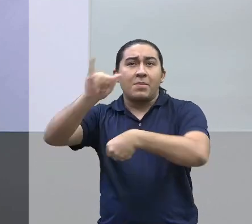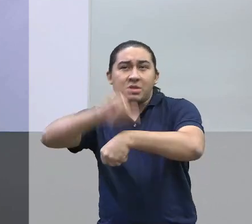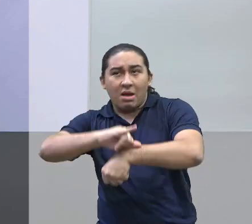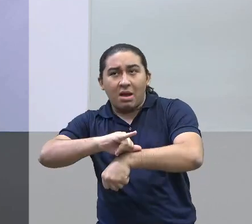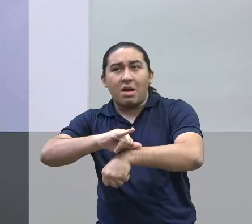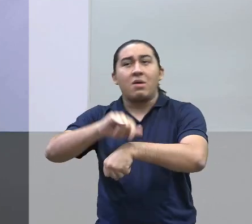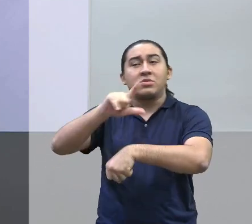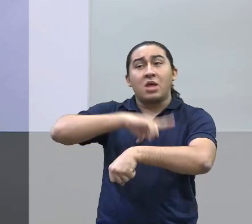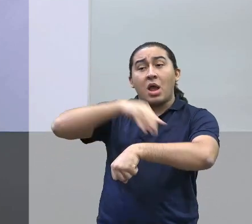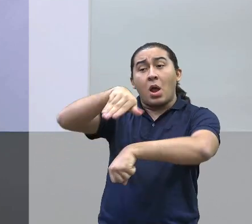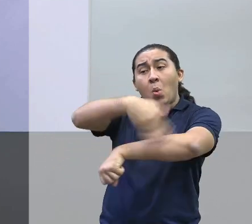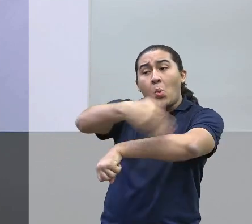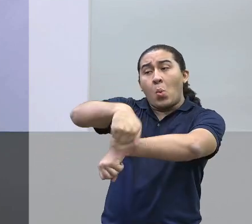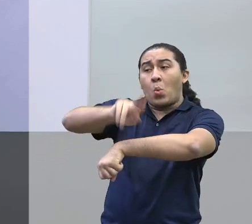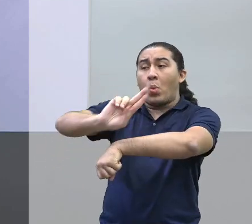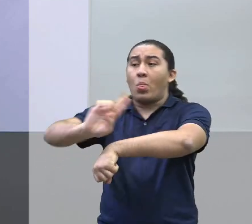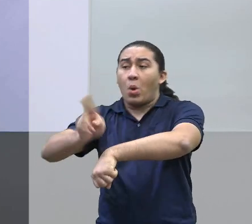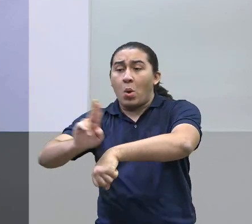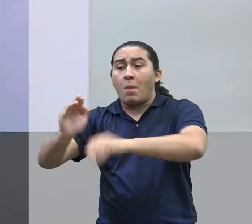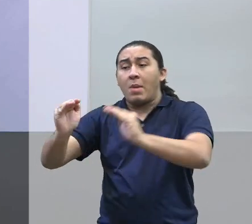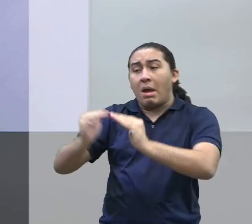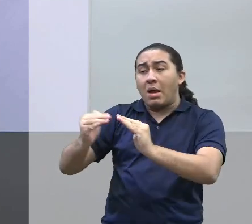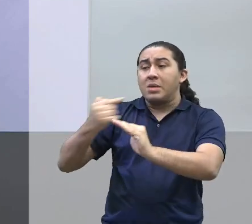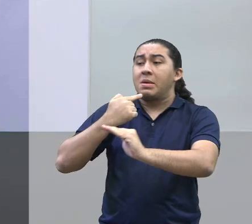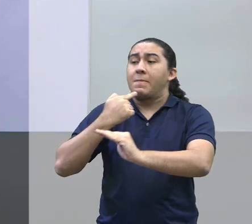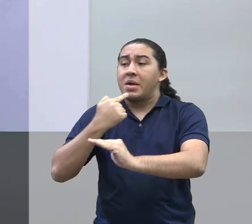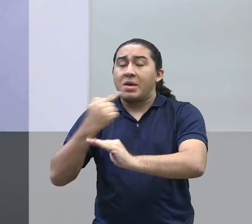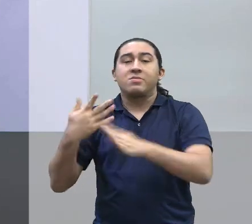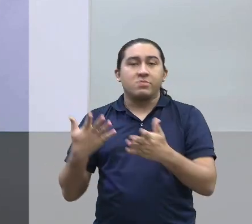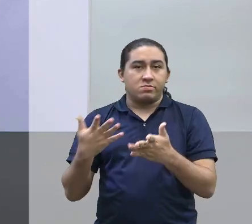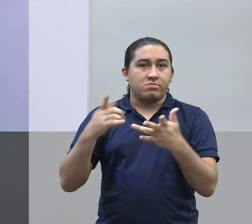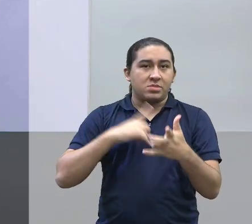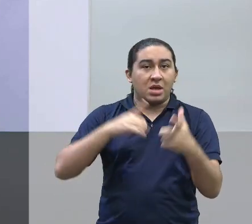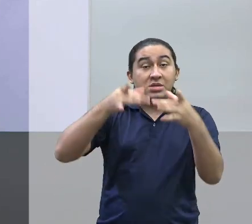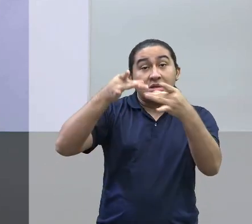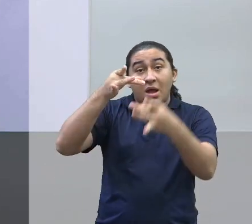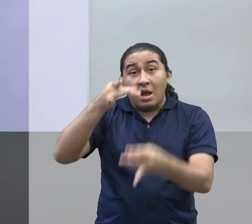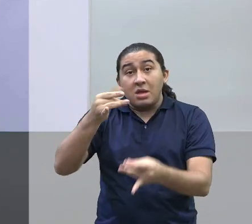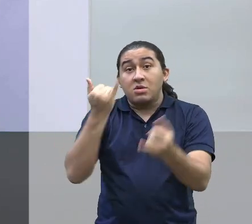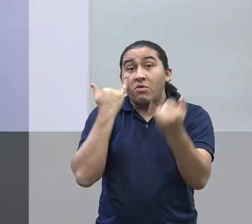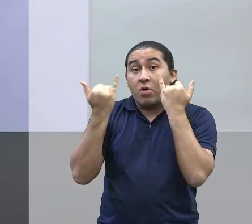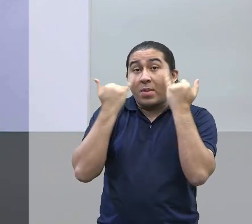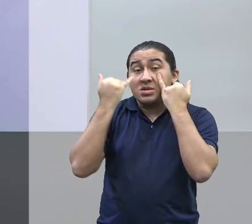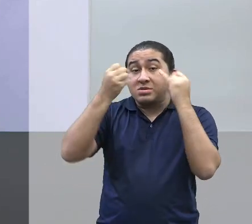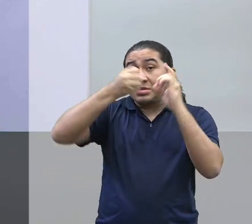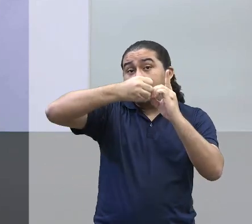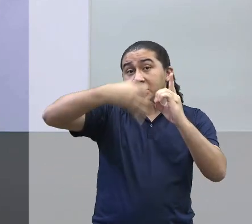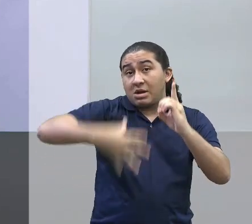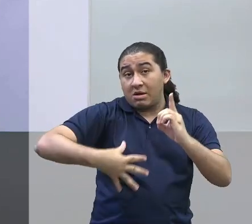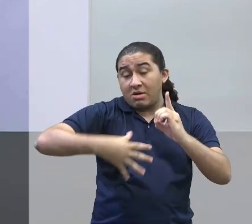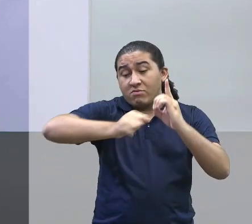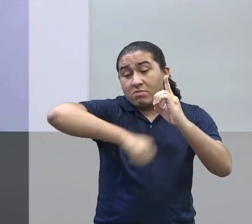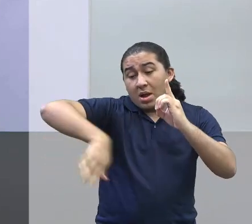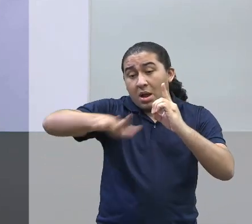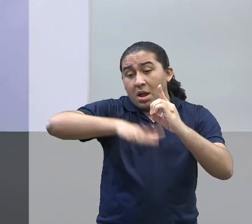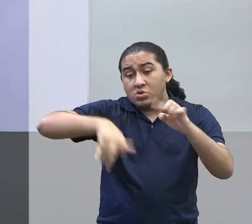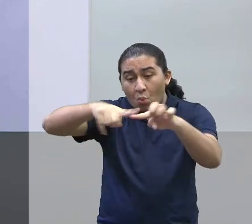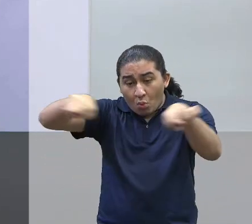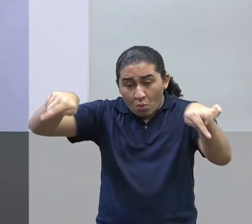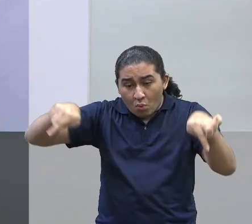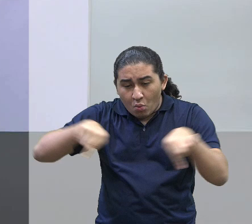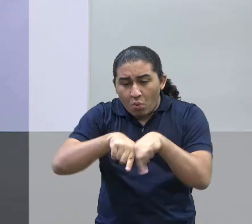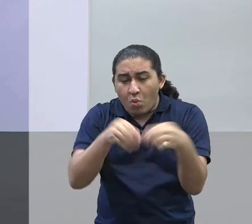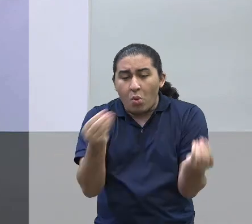rua tal, no número tal. Então eu trago detalhes, eu descrevo. E de que forma,